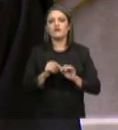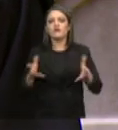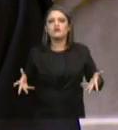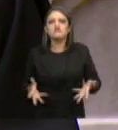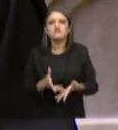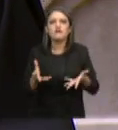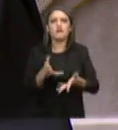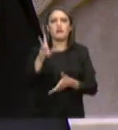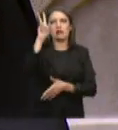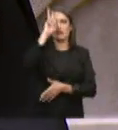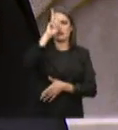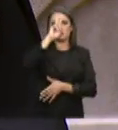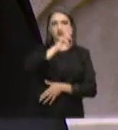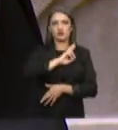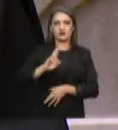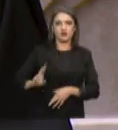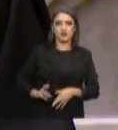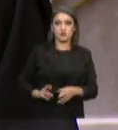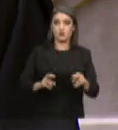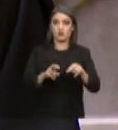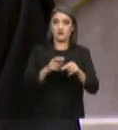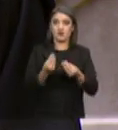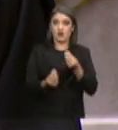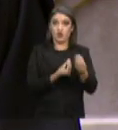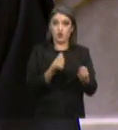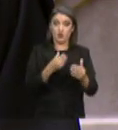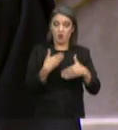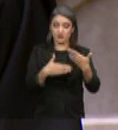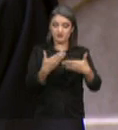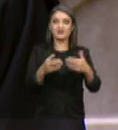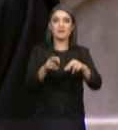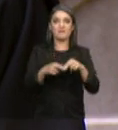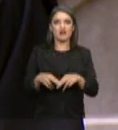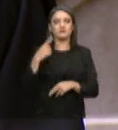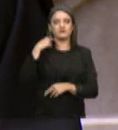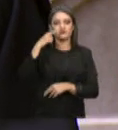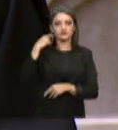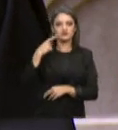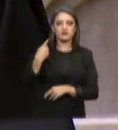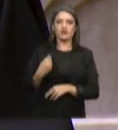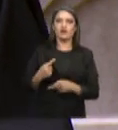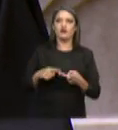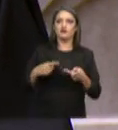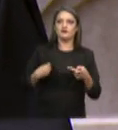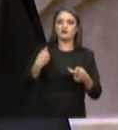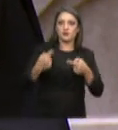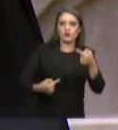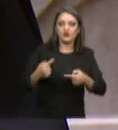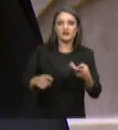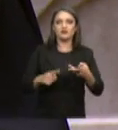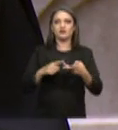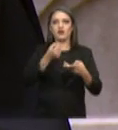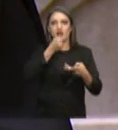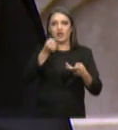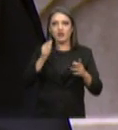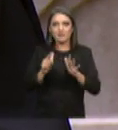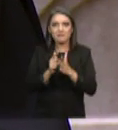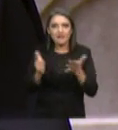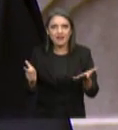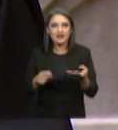história de Nossa República a partir da advocacia da vida política da Imprensa e da diplomacia